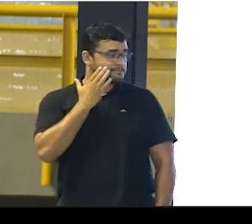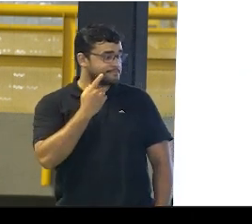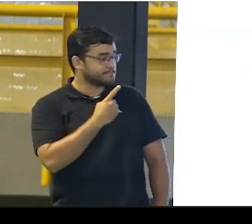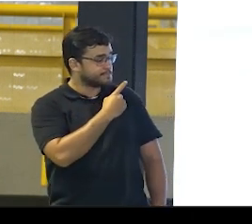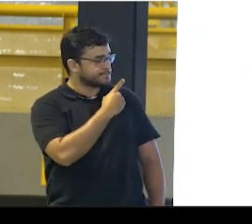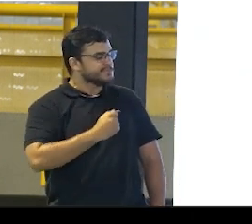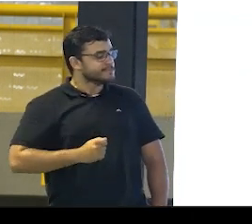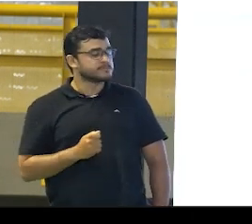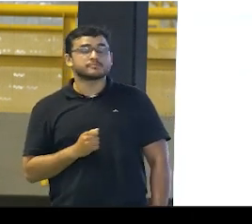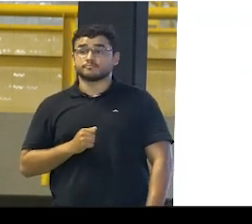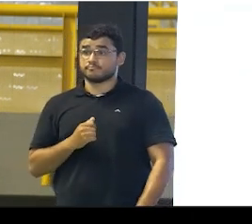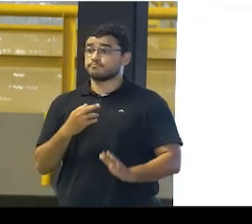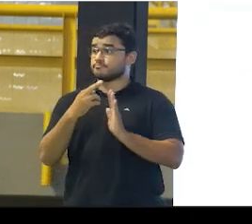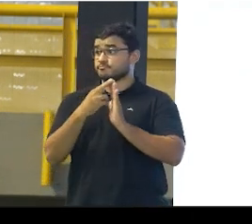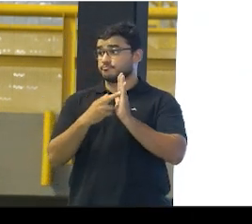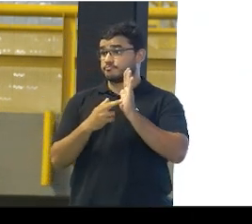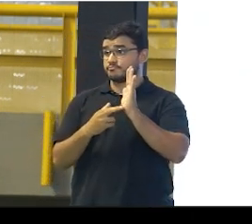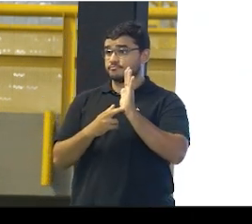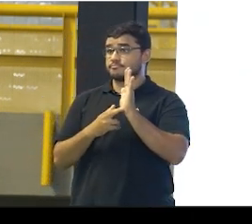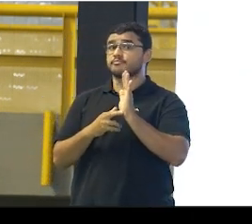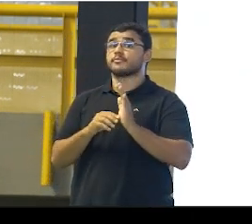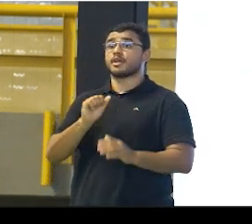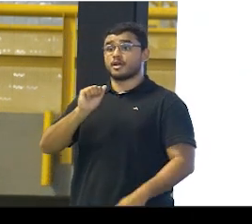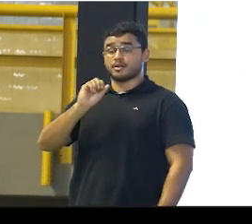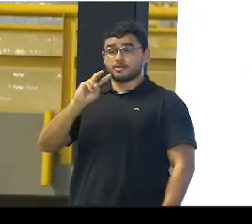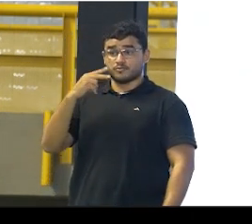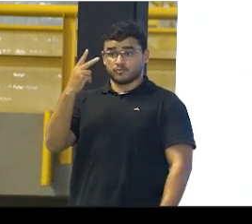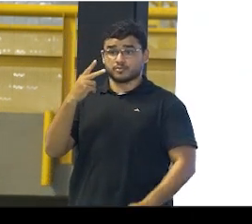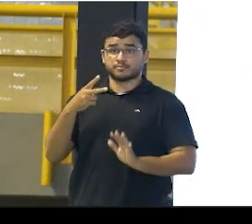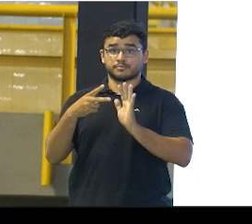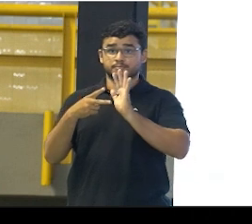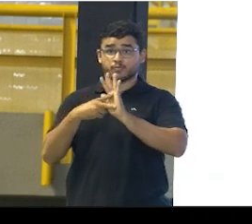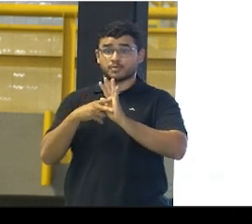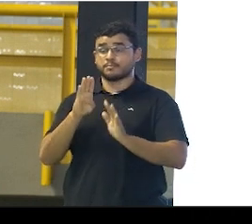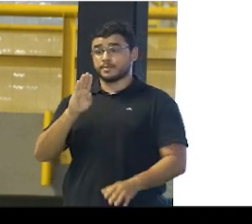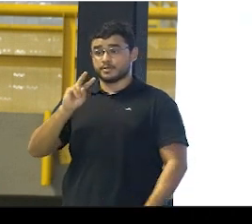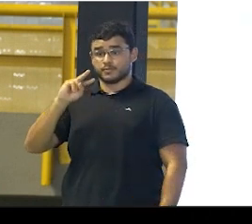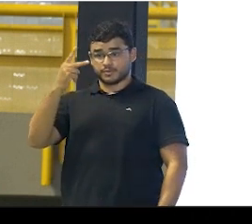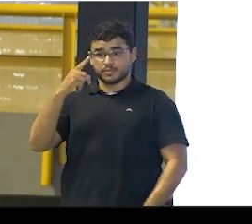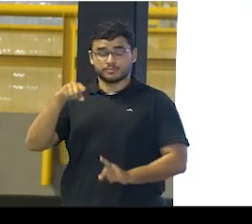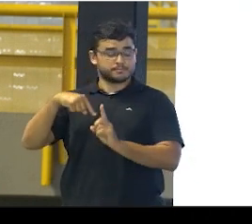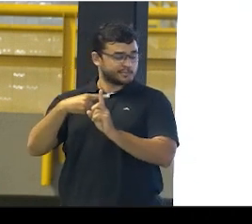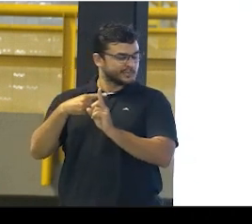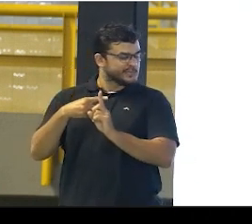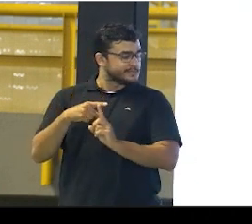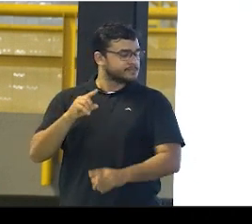ano. Nós sabemos que a hipotenusa ao quadrado é igual a quem?